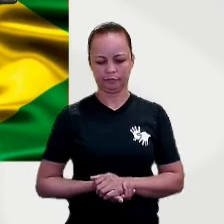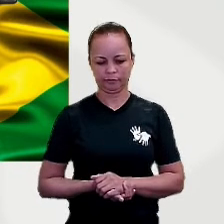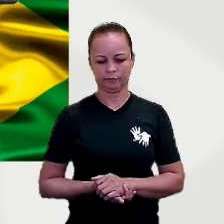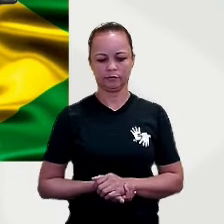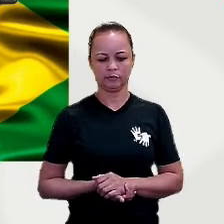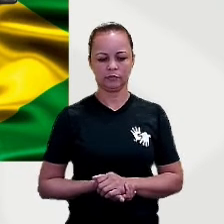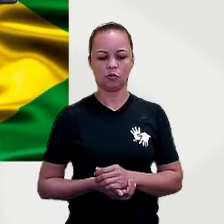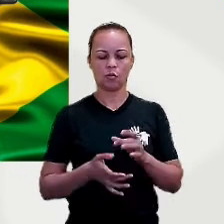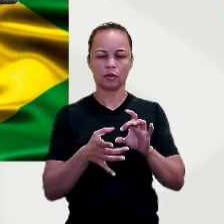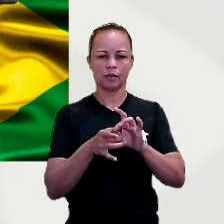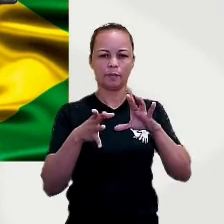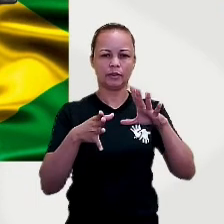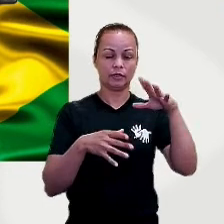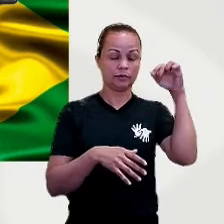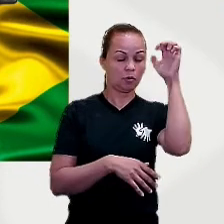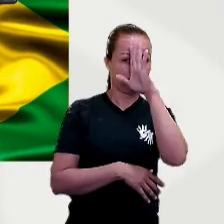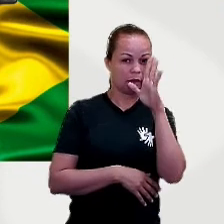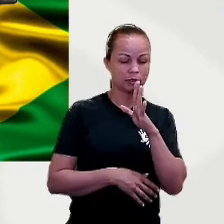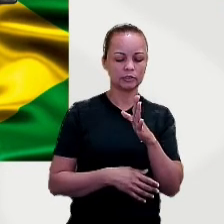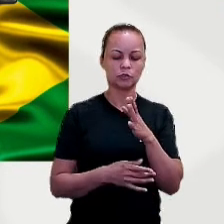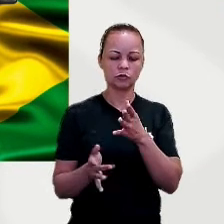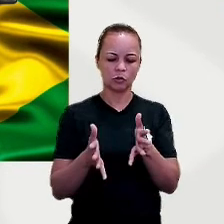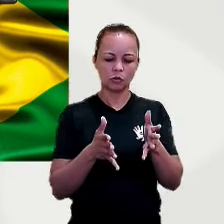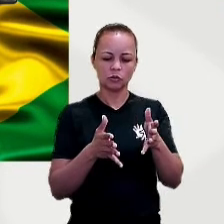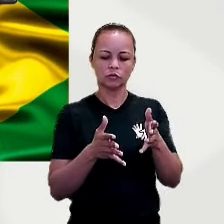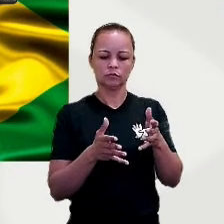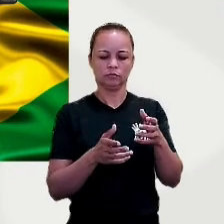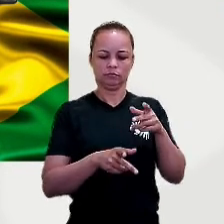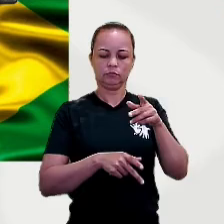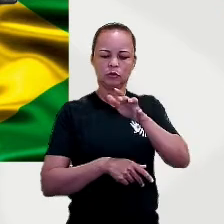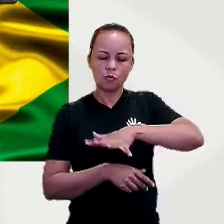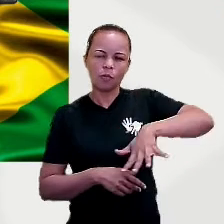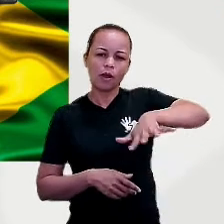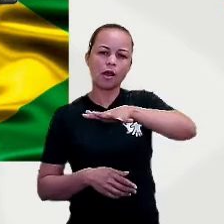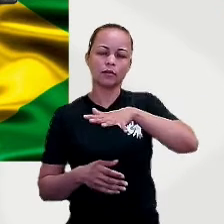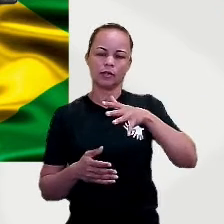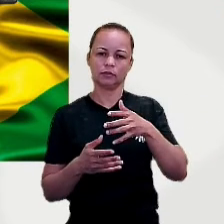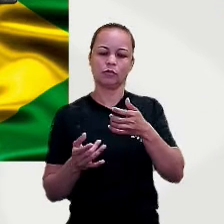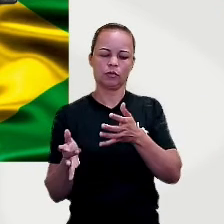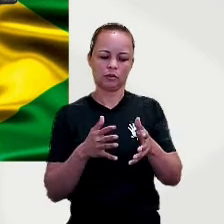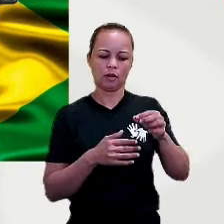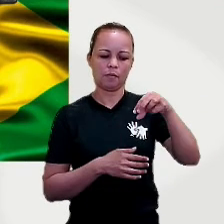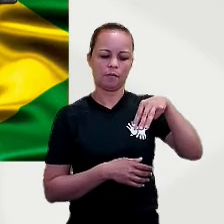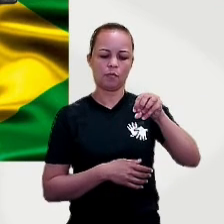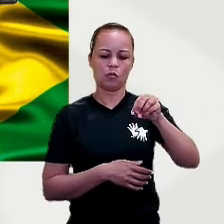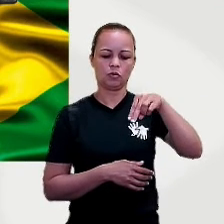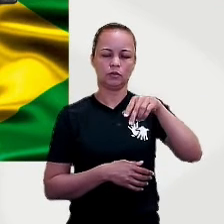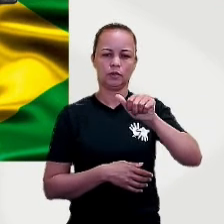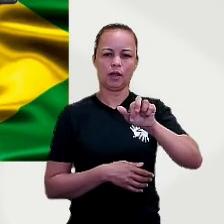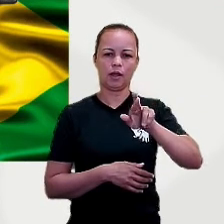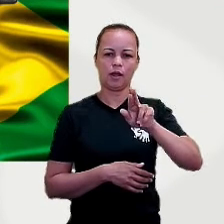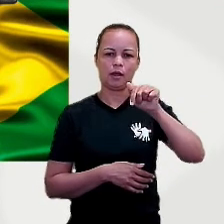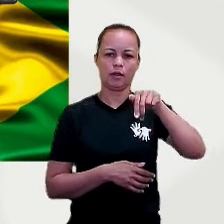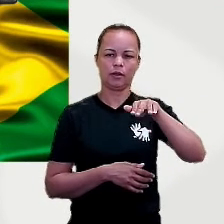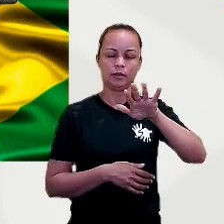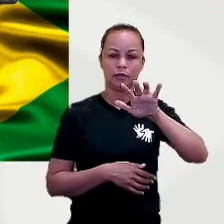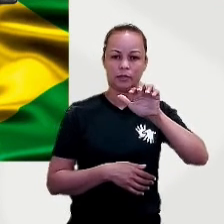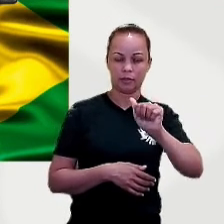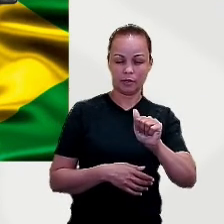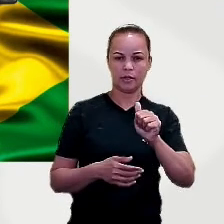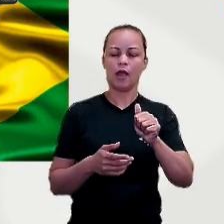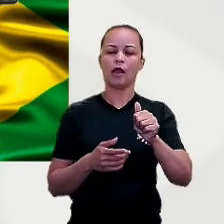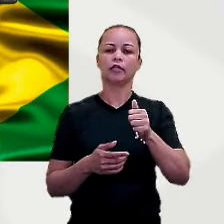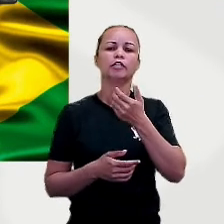o Brasil tornou-se uma nação independente que adotou a monarquia como forma de governo e Dom Pedro foi